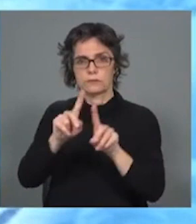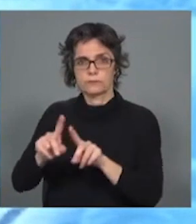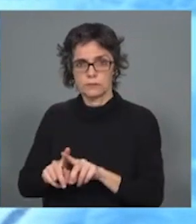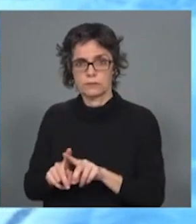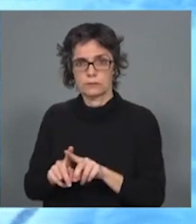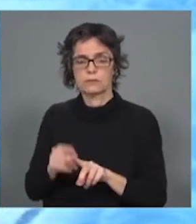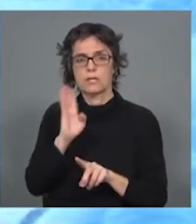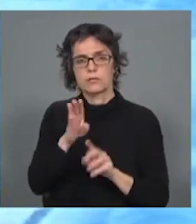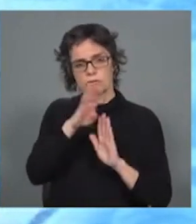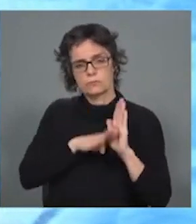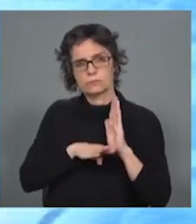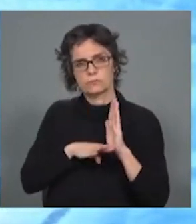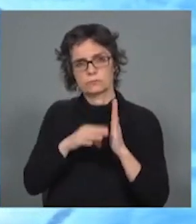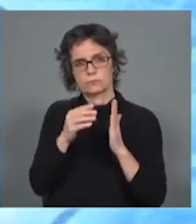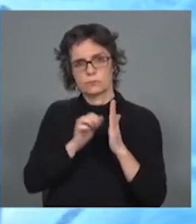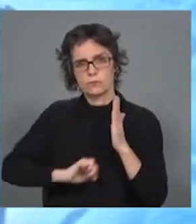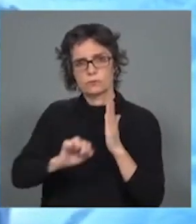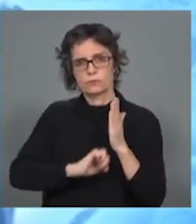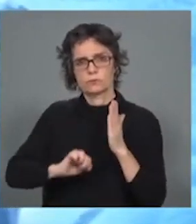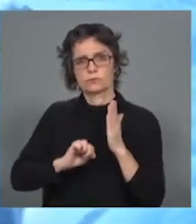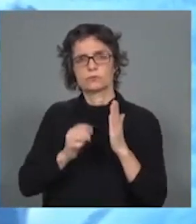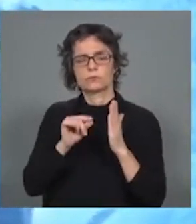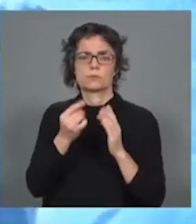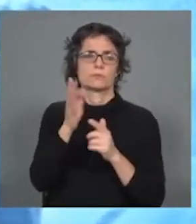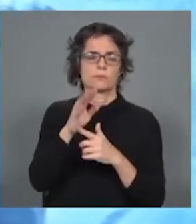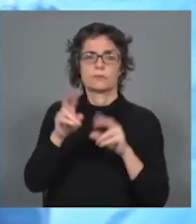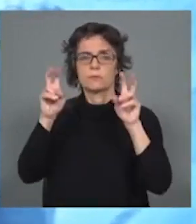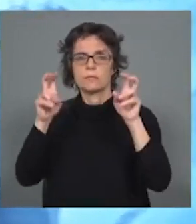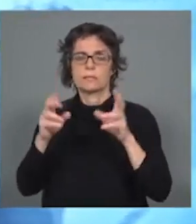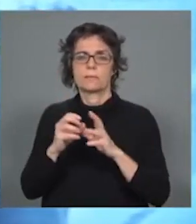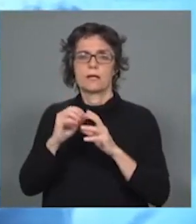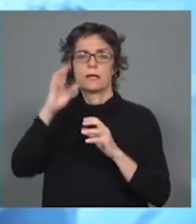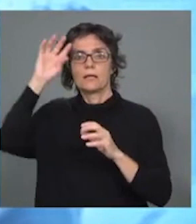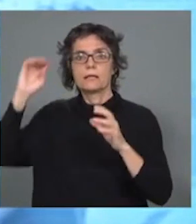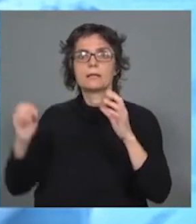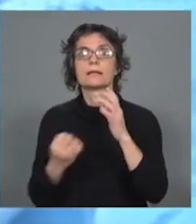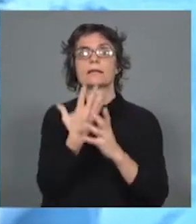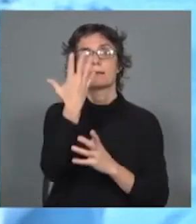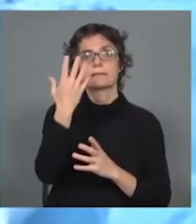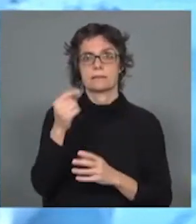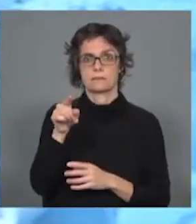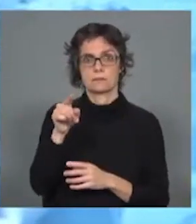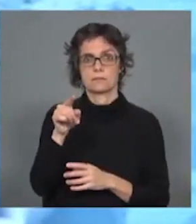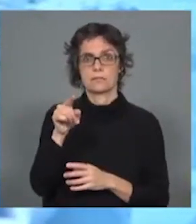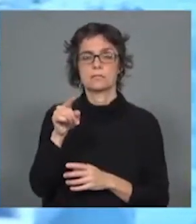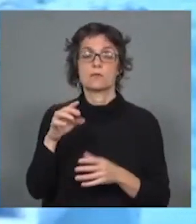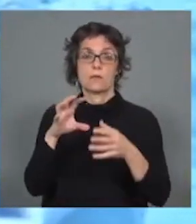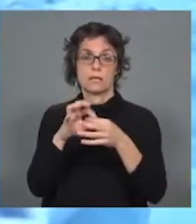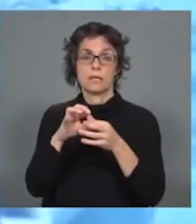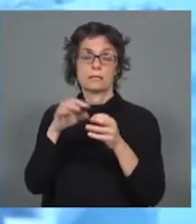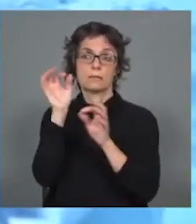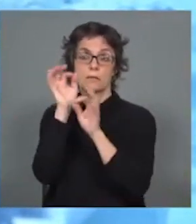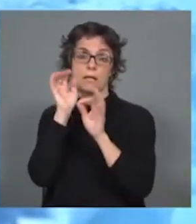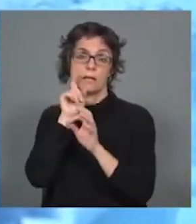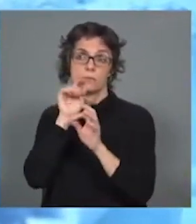já programado o tema da criação, que é um tema que está muito na atualidade com as questões ecológicas.